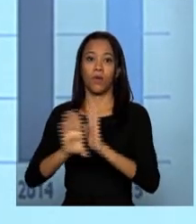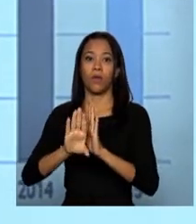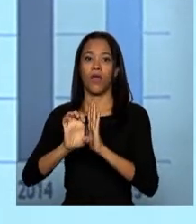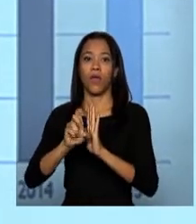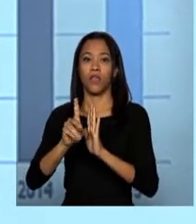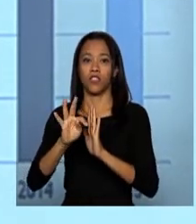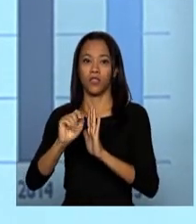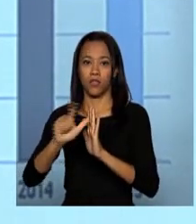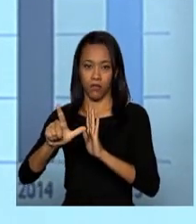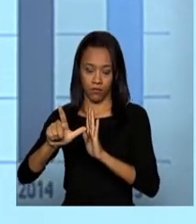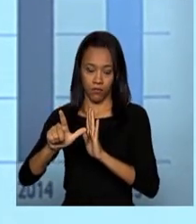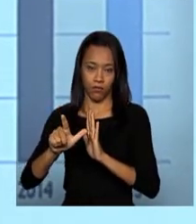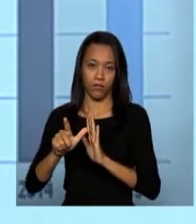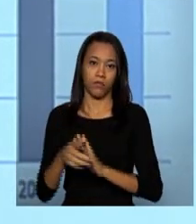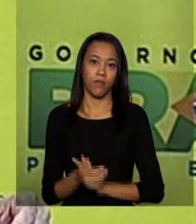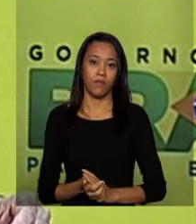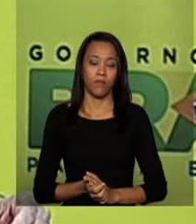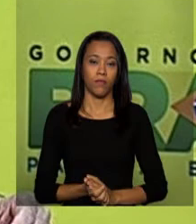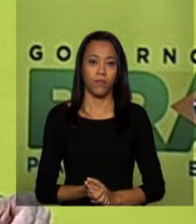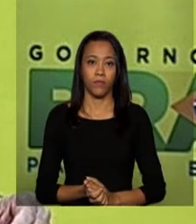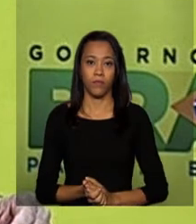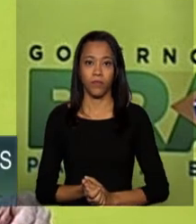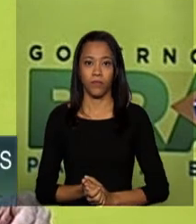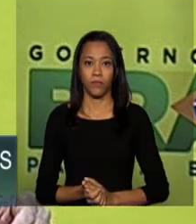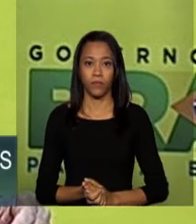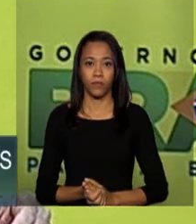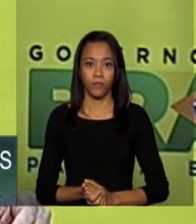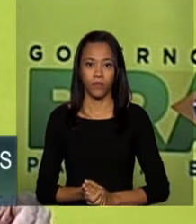né? Pode passar.